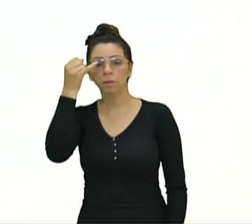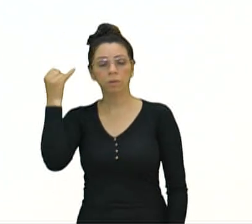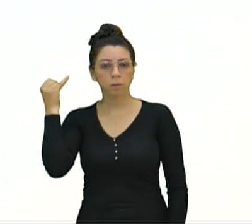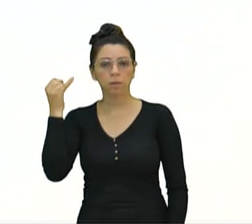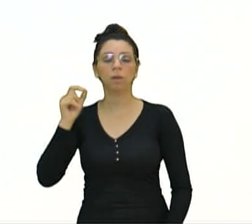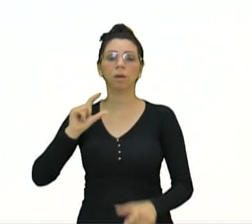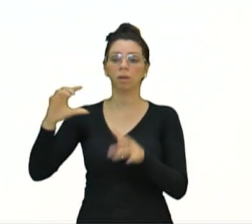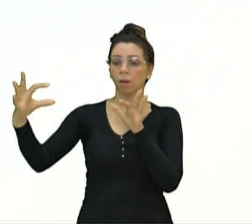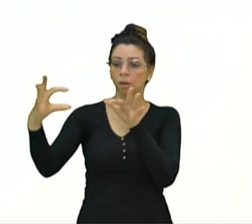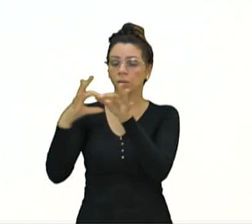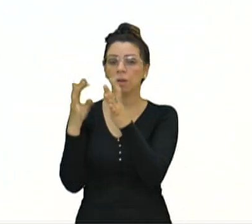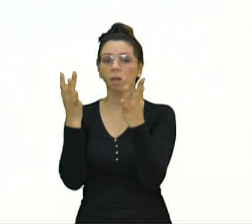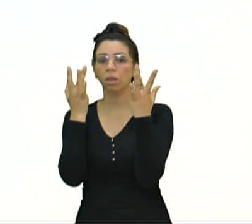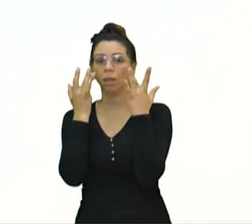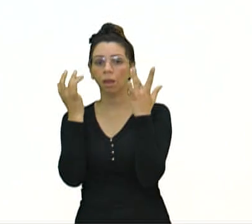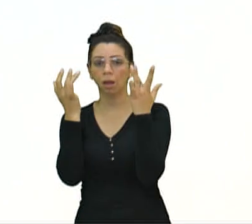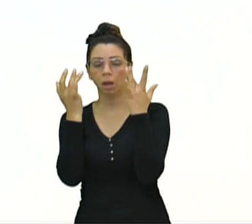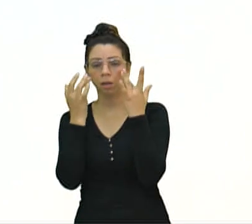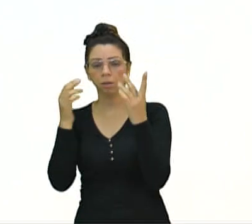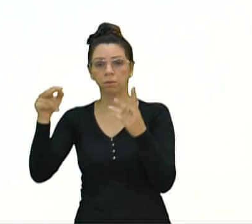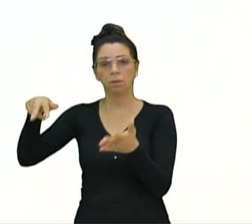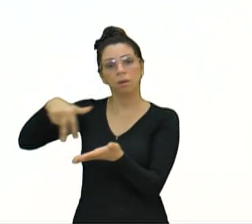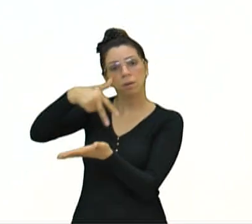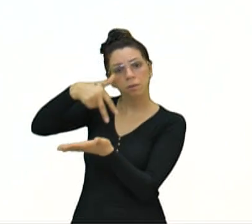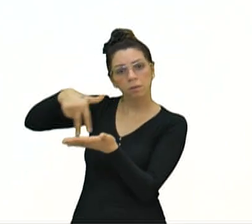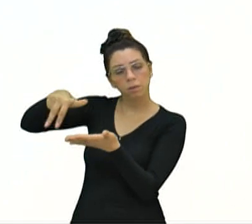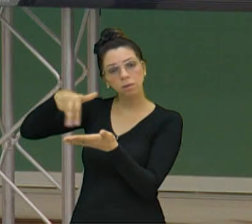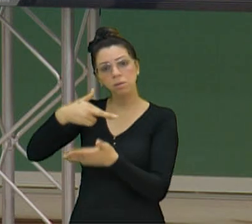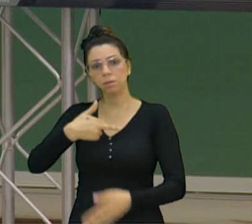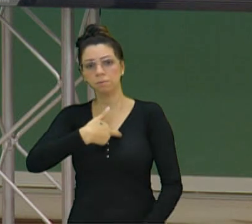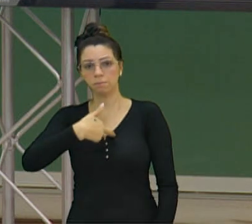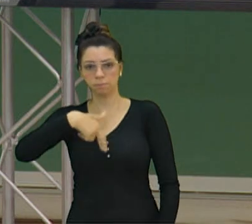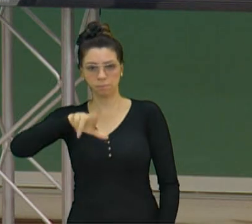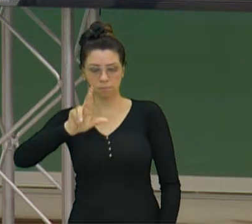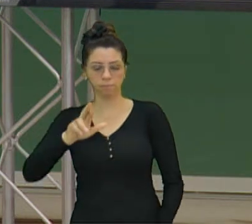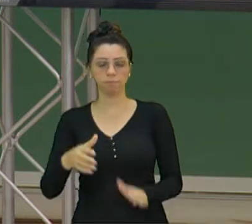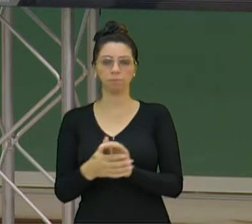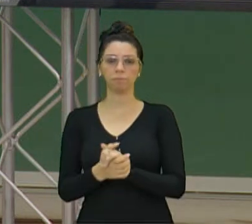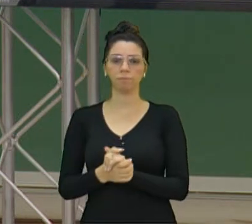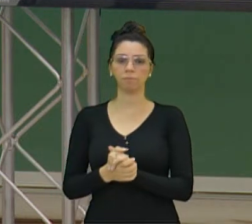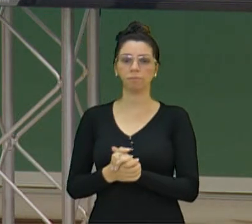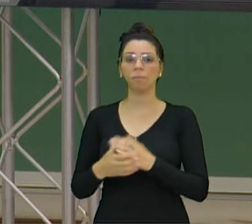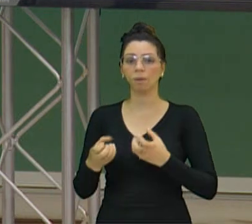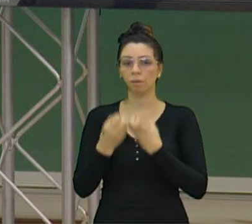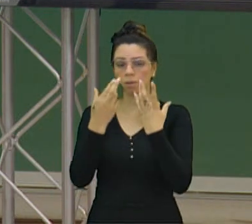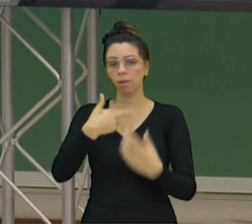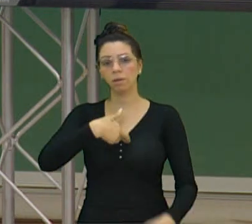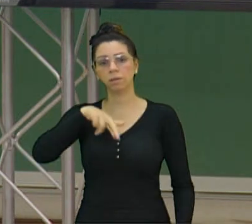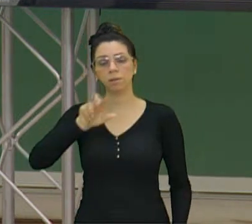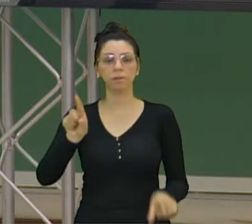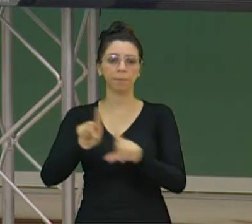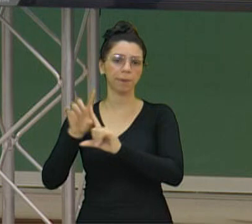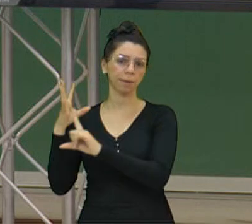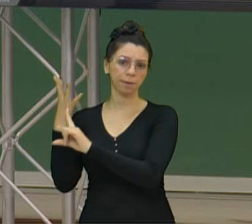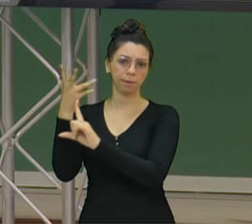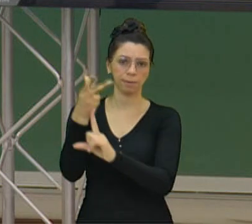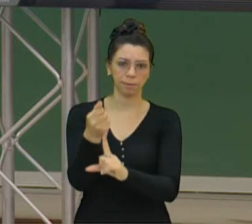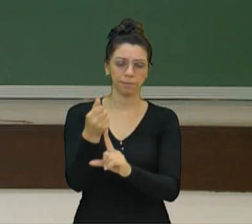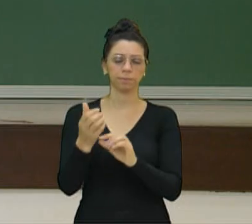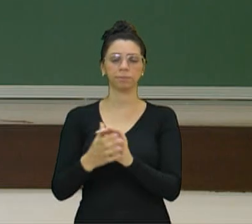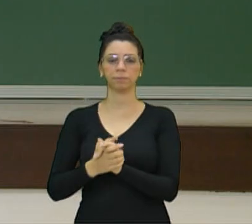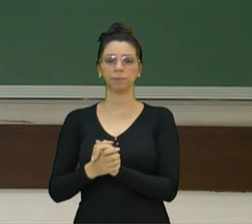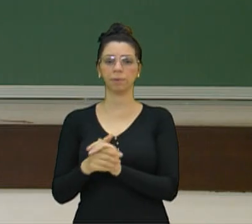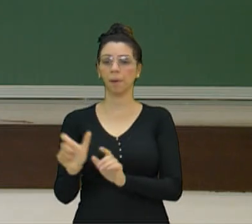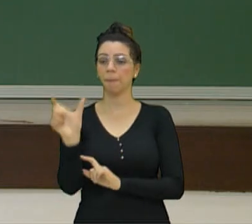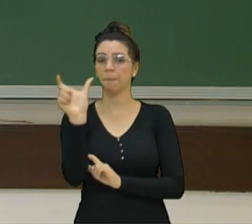teatro, à dança e à religião. Então, ele está ligado tanto a manifestações religiosas como a manifestações artísticas. A